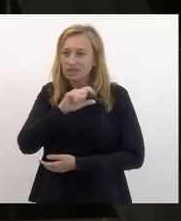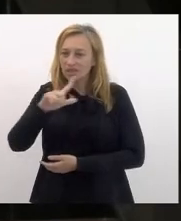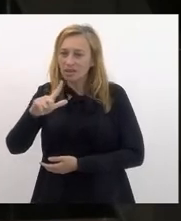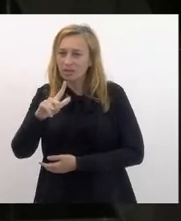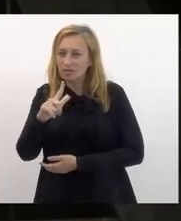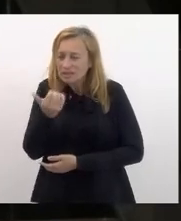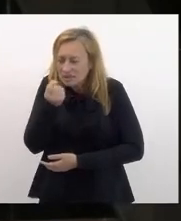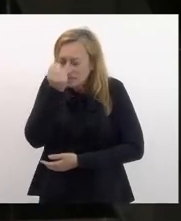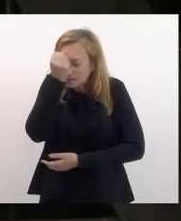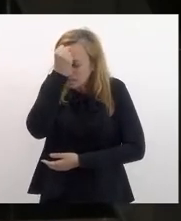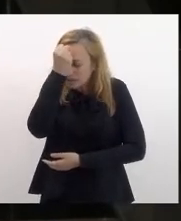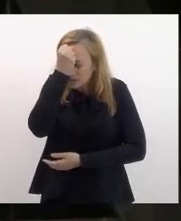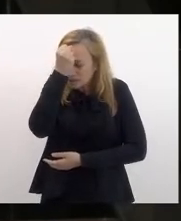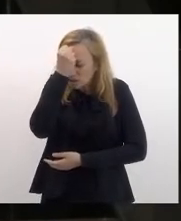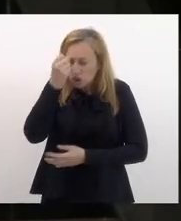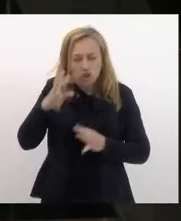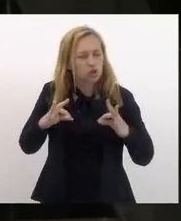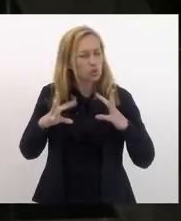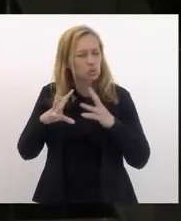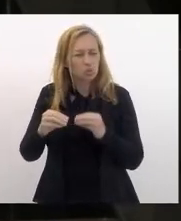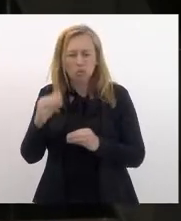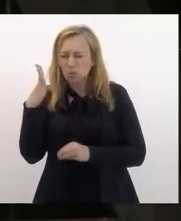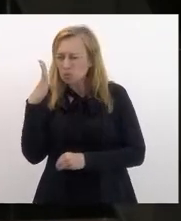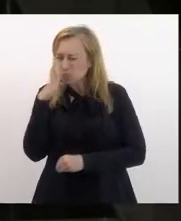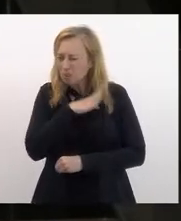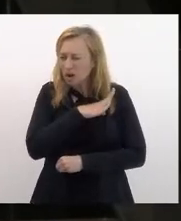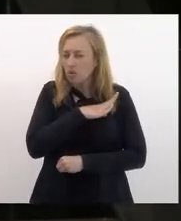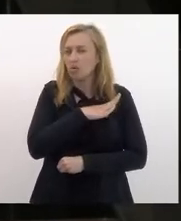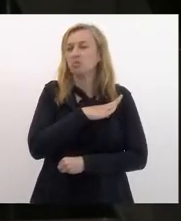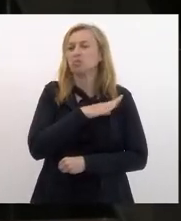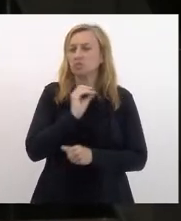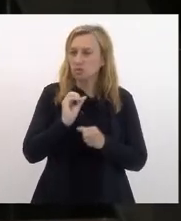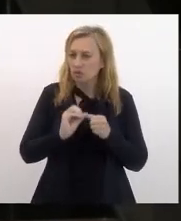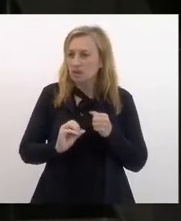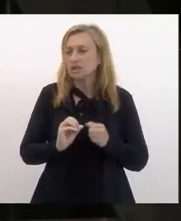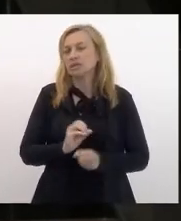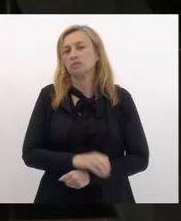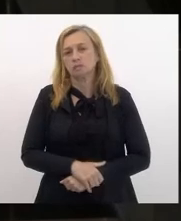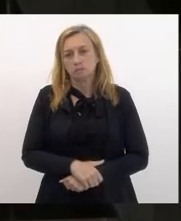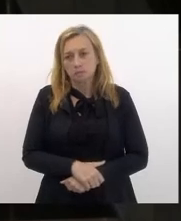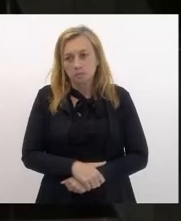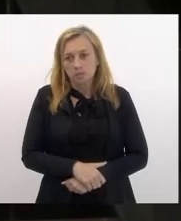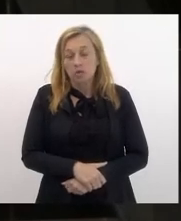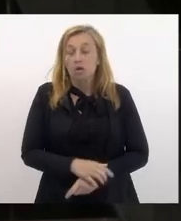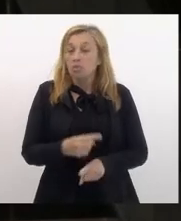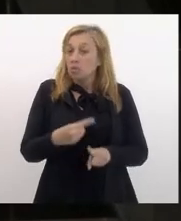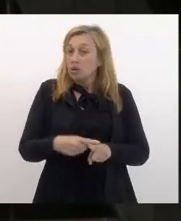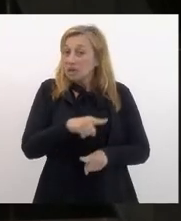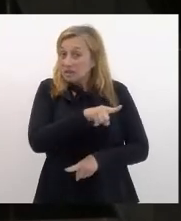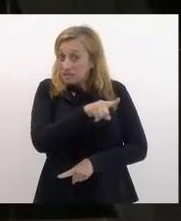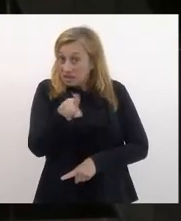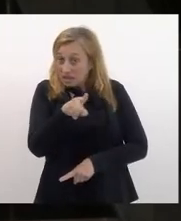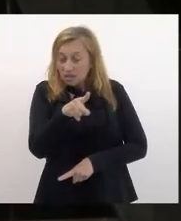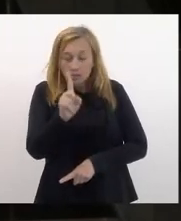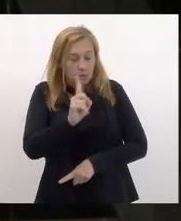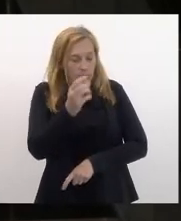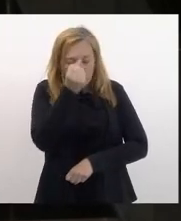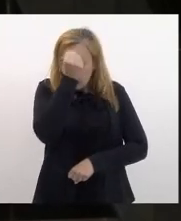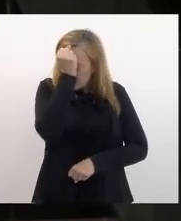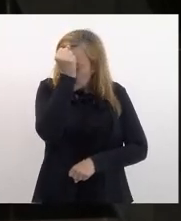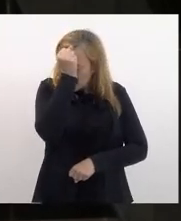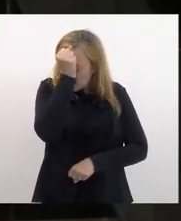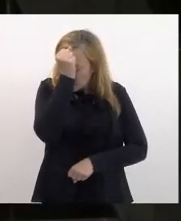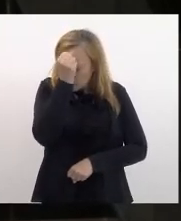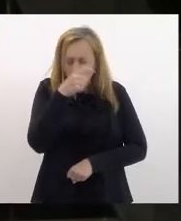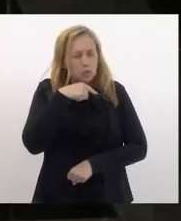arrependam de todos os males que eles estão cometendo. Porque se eles não se arrependerem, eu